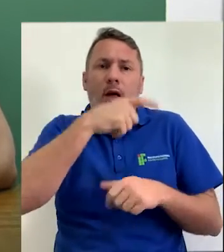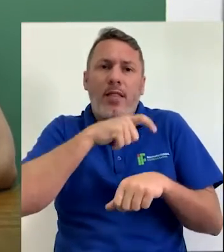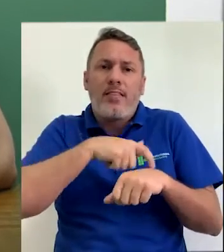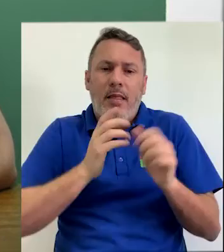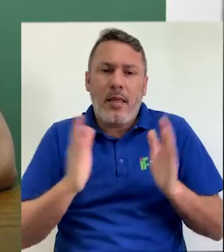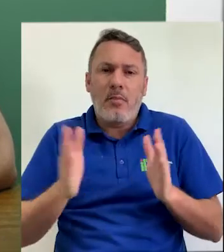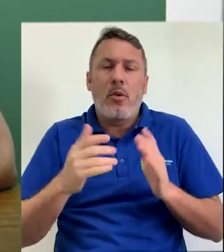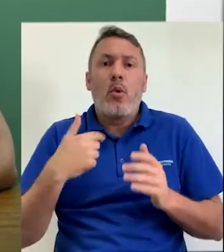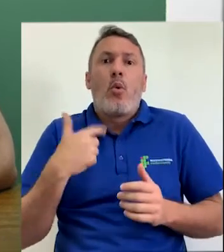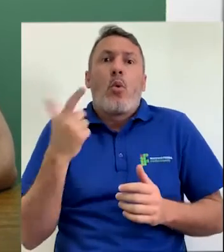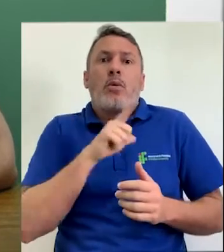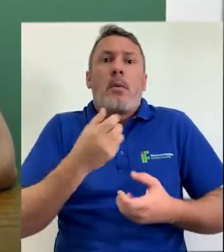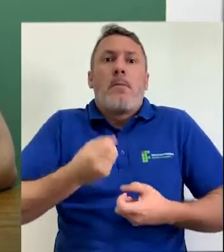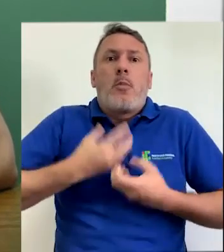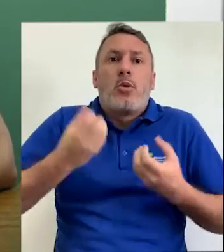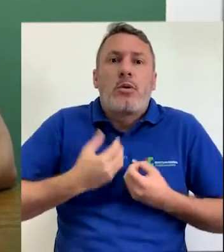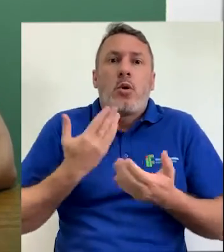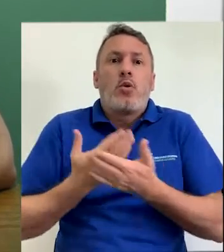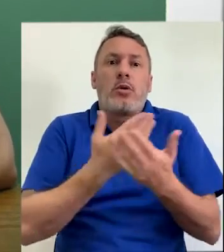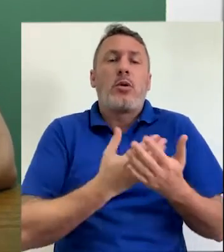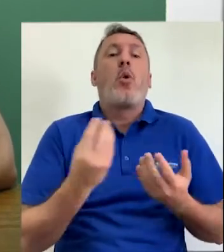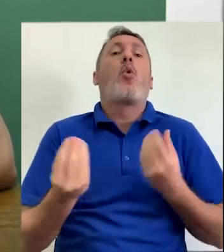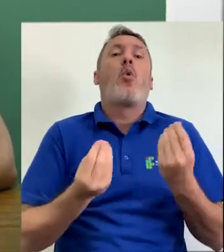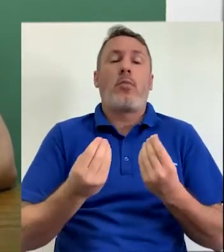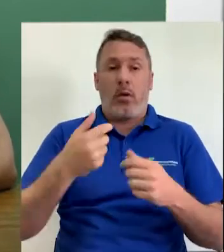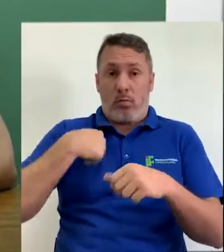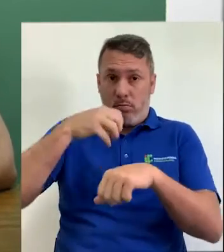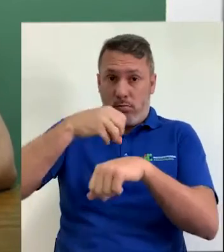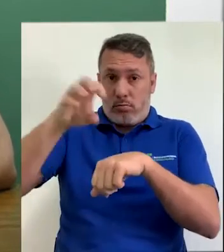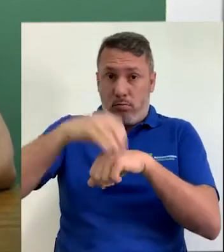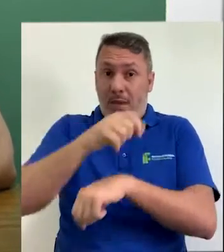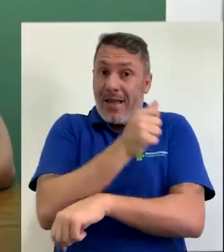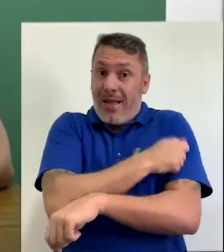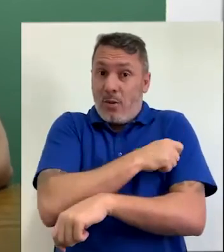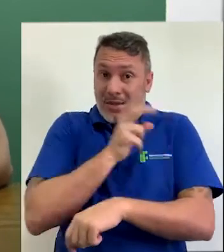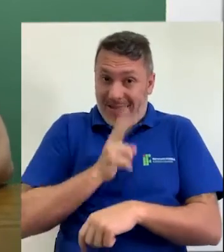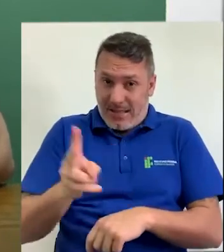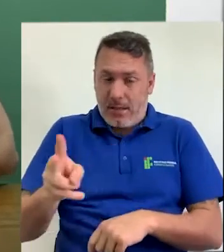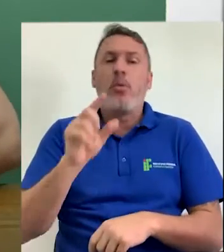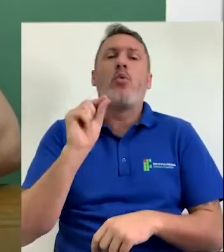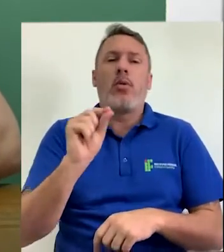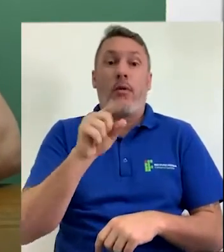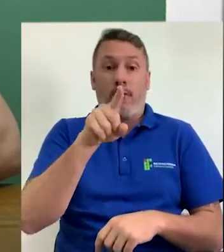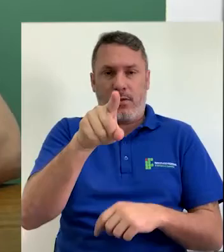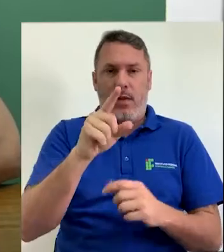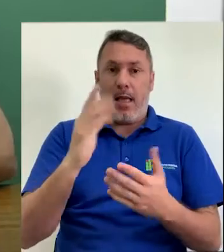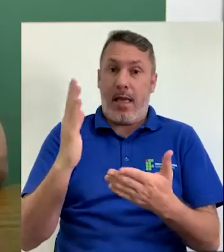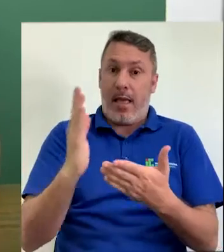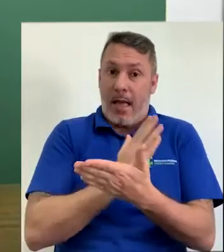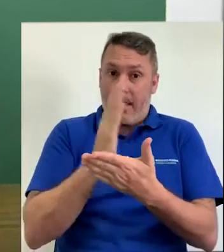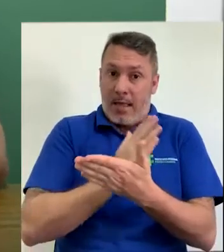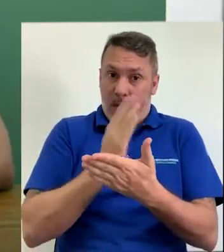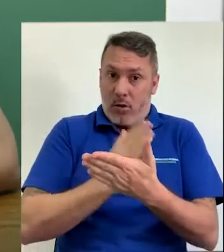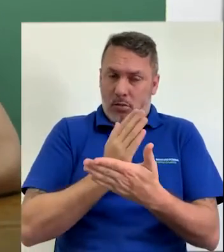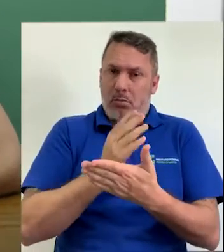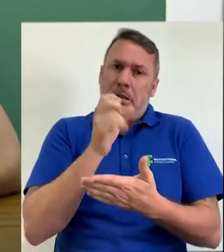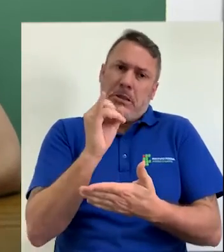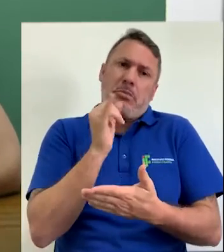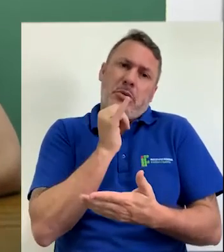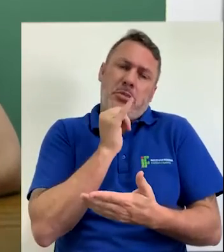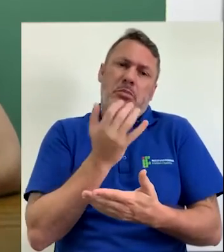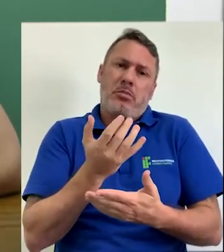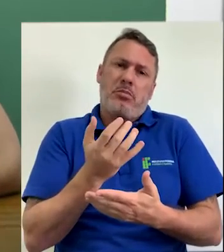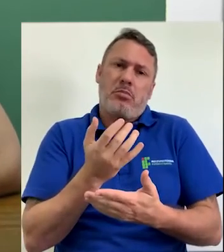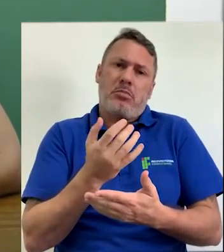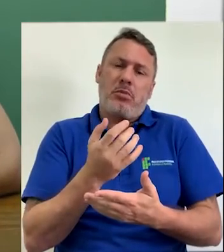A dica que eu dou para os alunos é a seguinte: pega o caderno, caso você